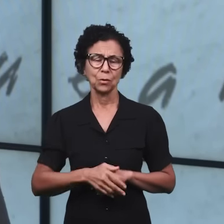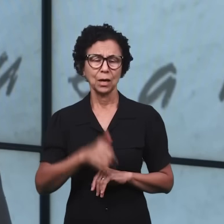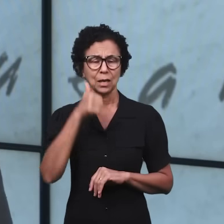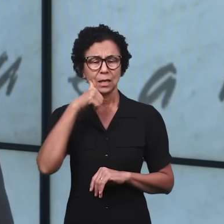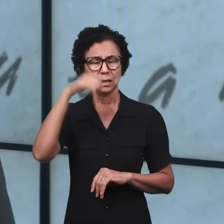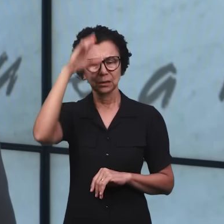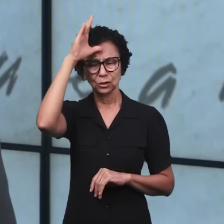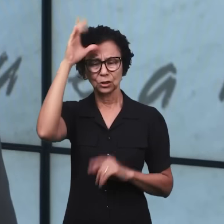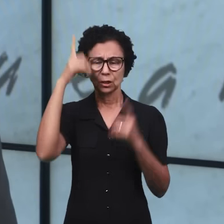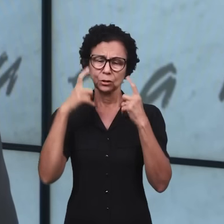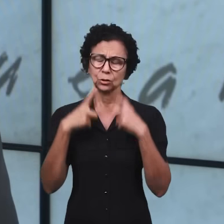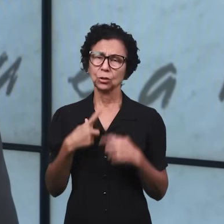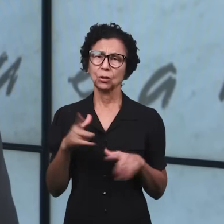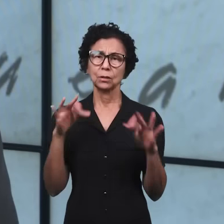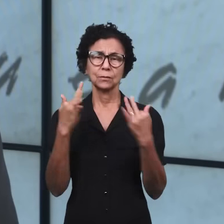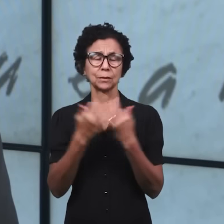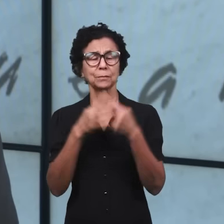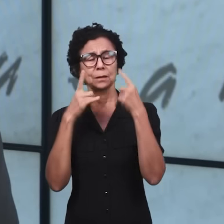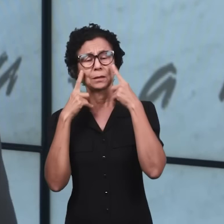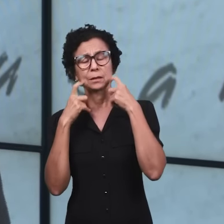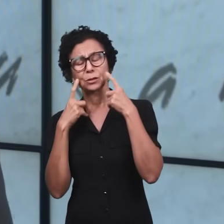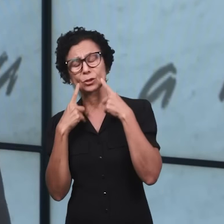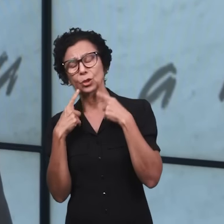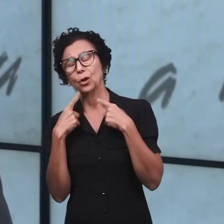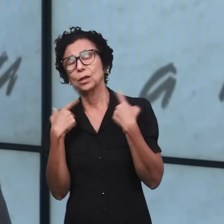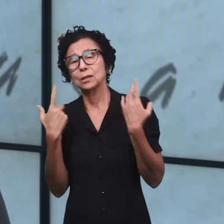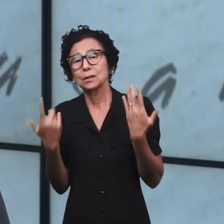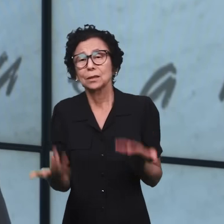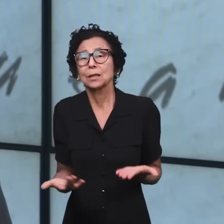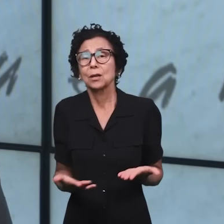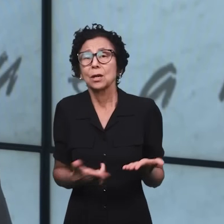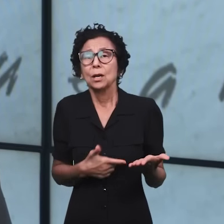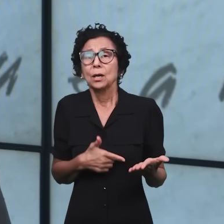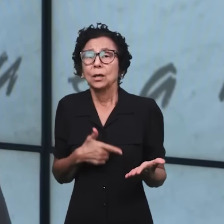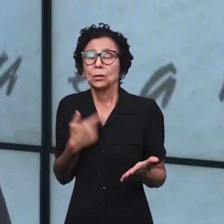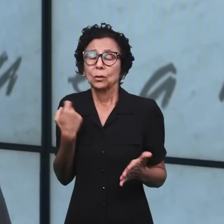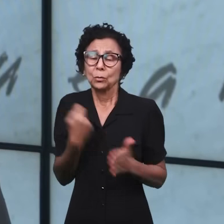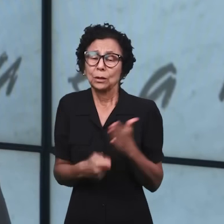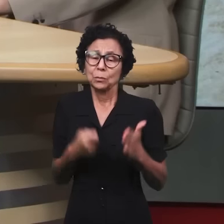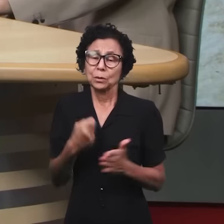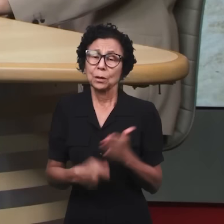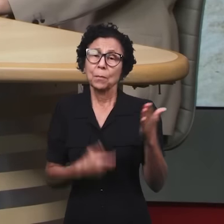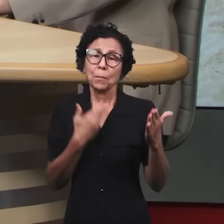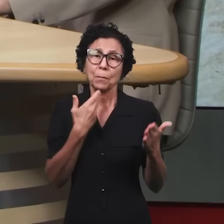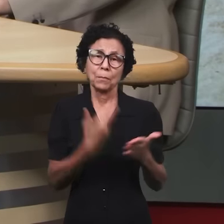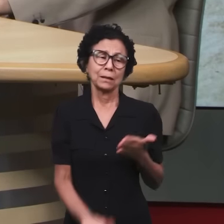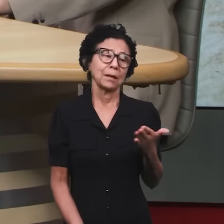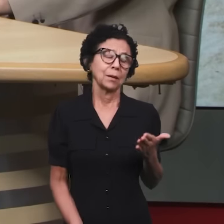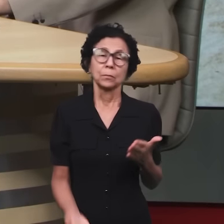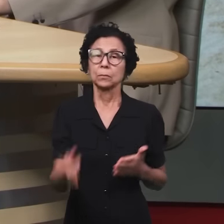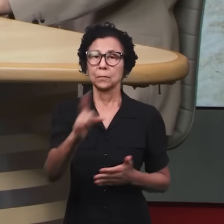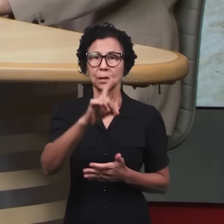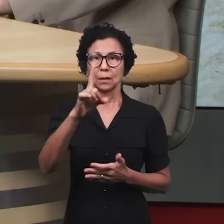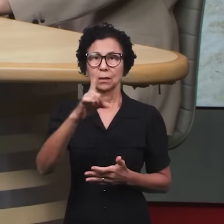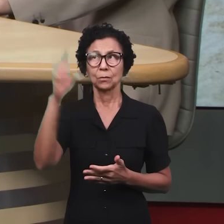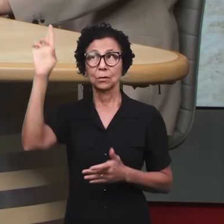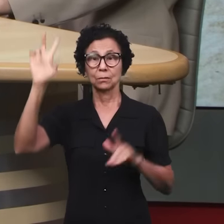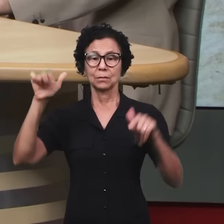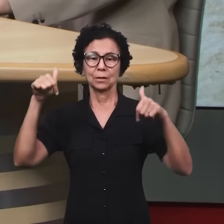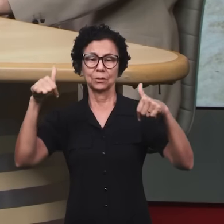perdemos a batalha, mas Jesus está entrando com a palavra de poder nos lares para trazer vida. E olha